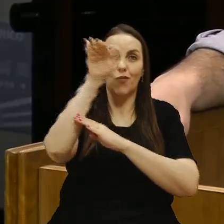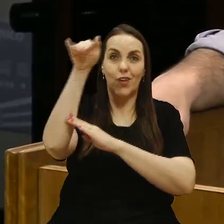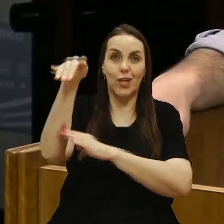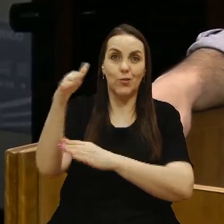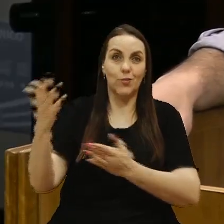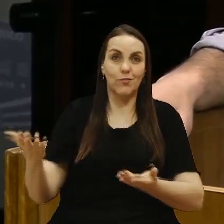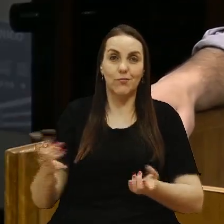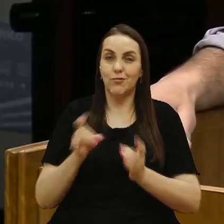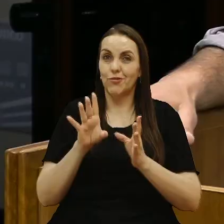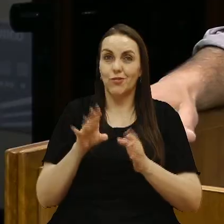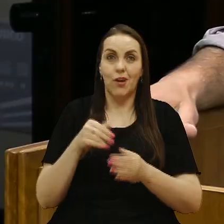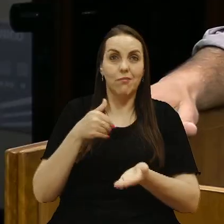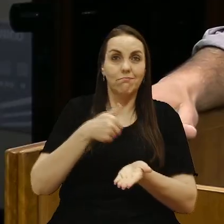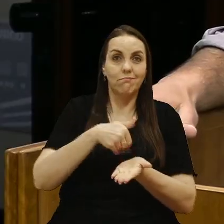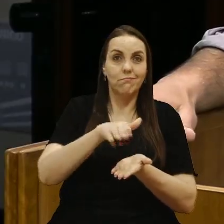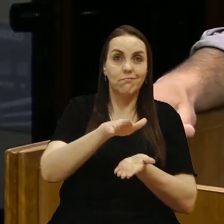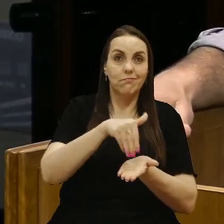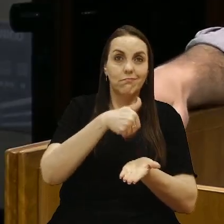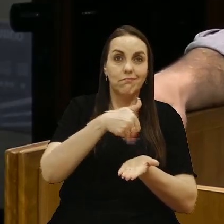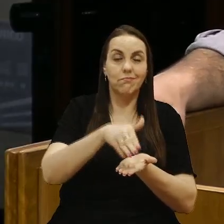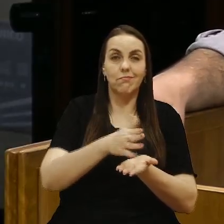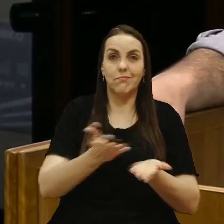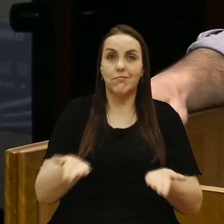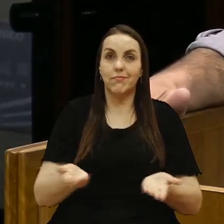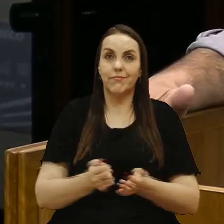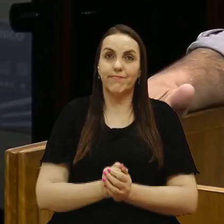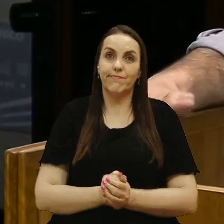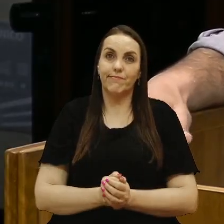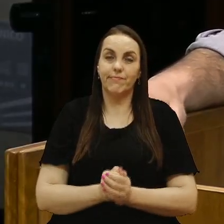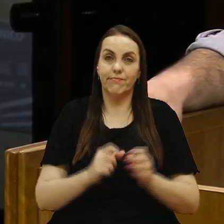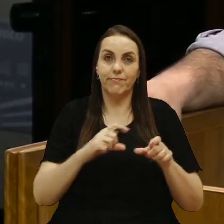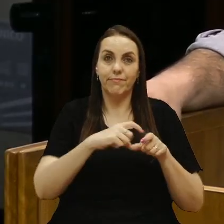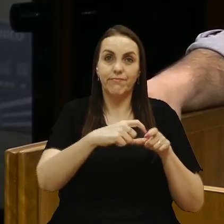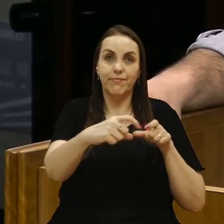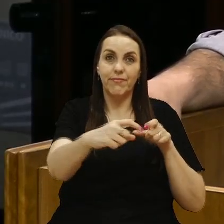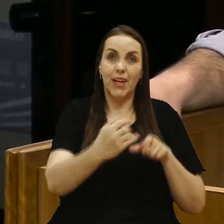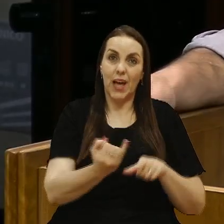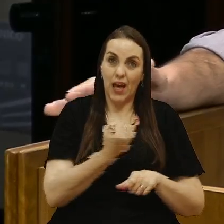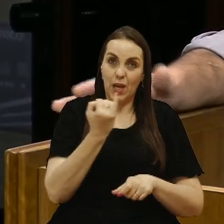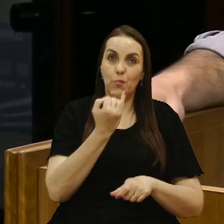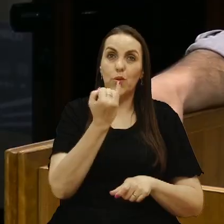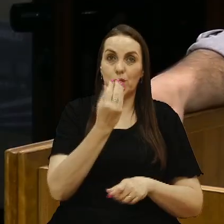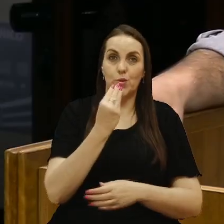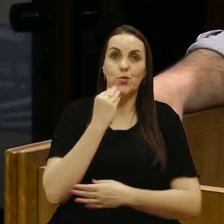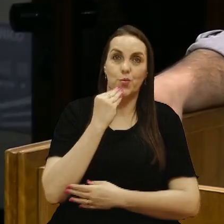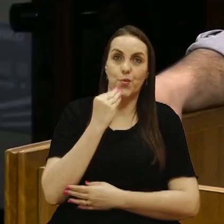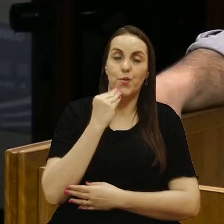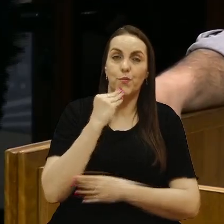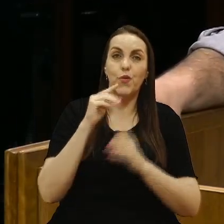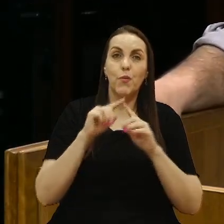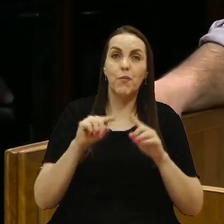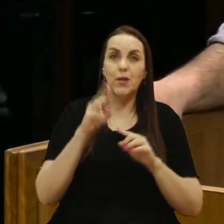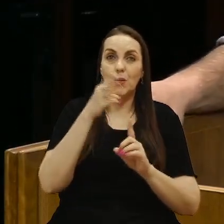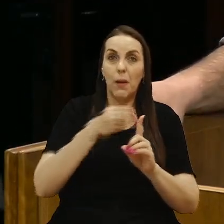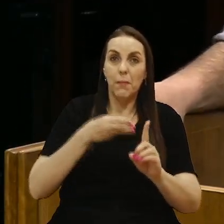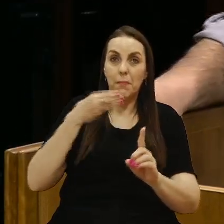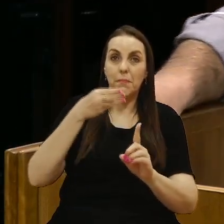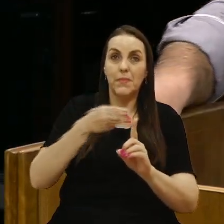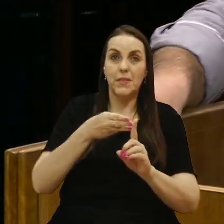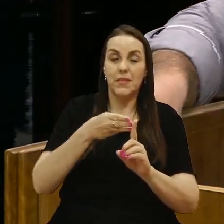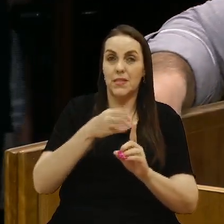não somente pensar em pintar meio fio, que isso é importante também, claro, mas não é a sua missão